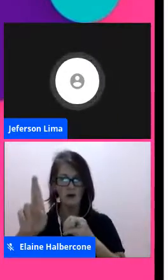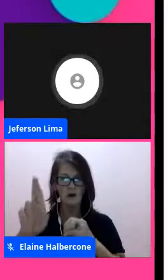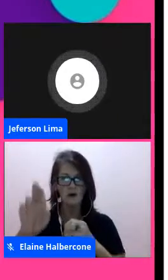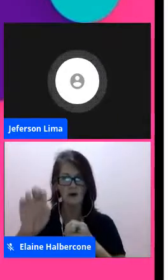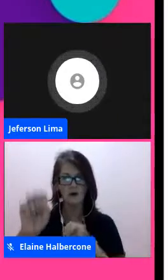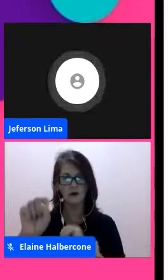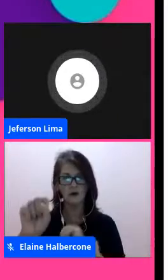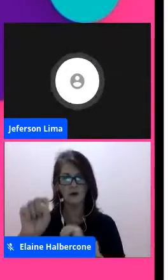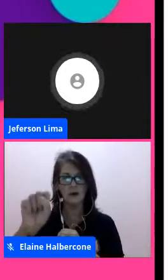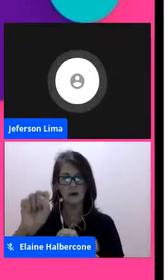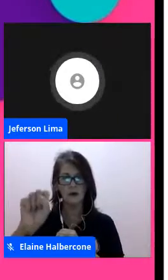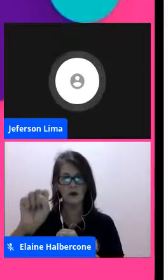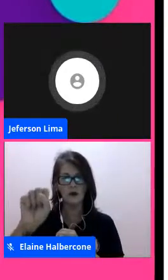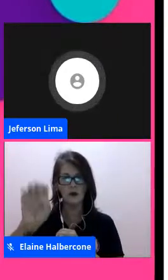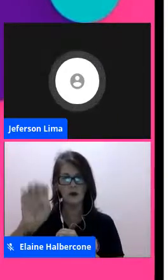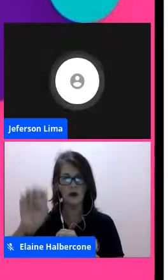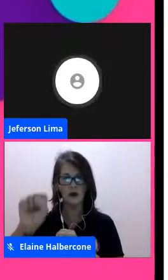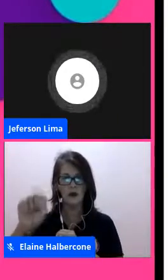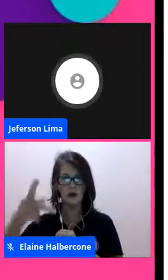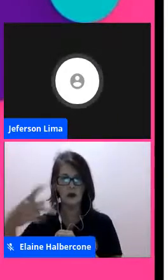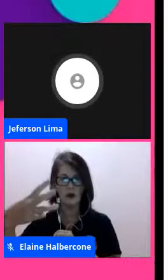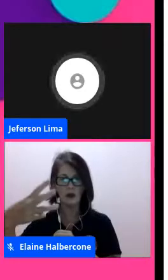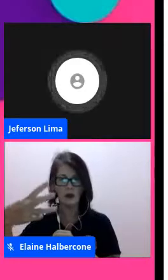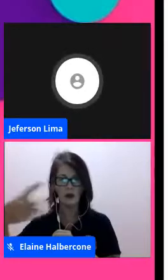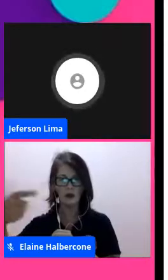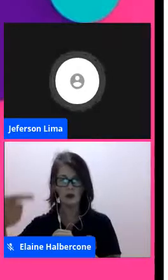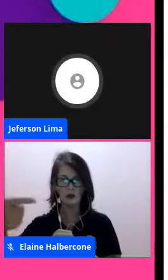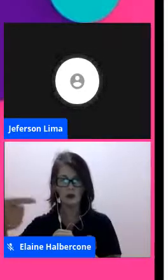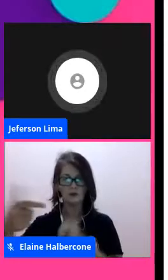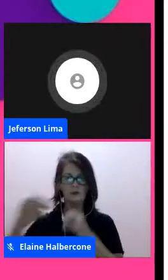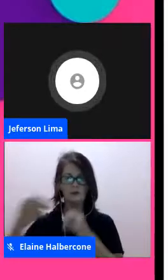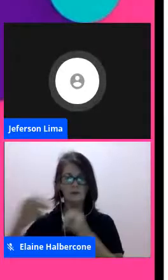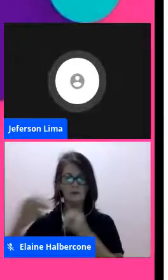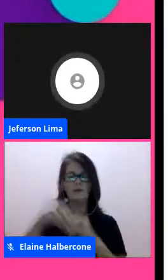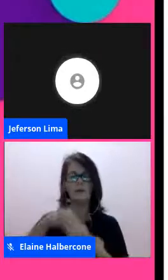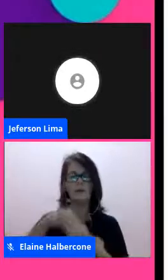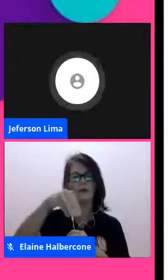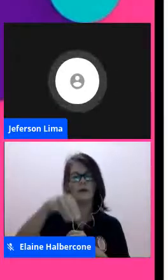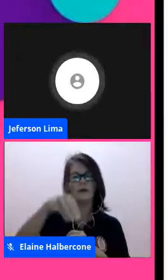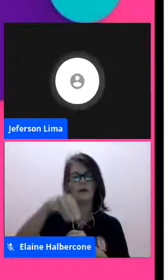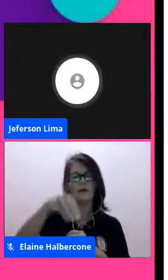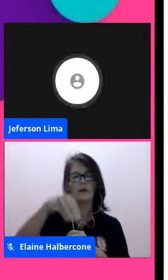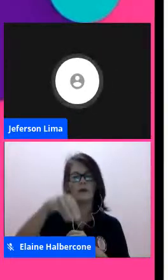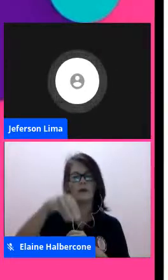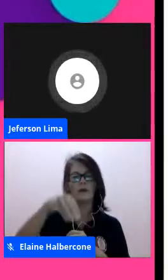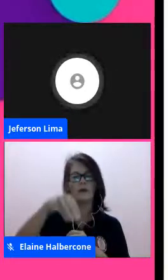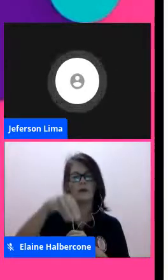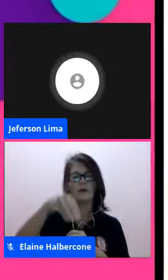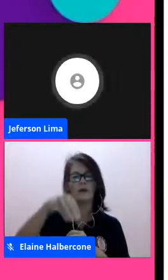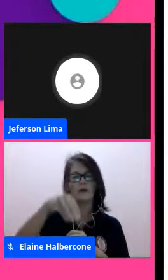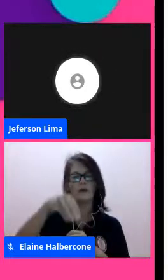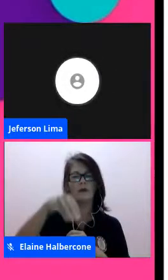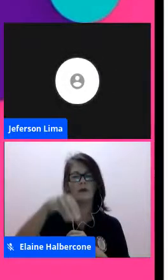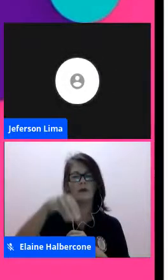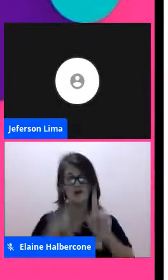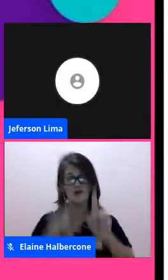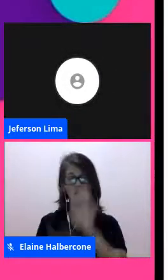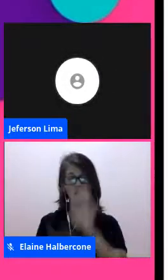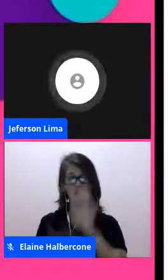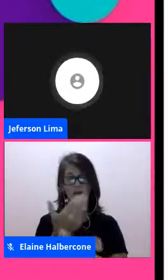o Túlio Calha ali, ele perguntou, né, que é um Node MCU, ESP. Não necessariamente. Essa daqui já é fabricada pela